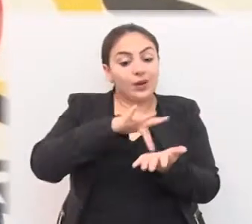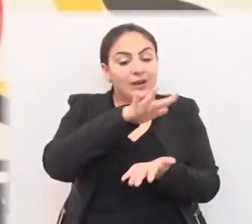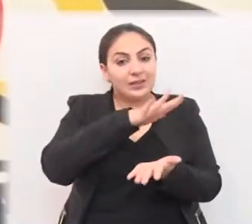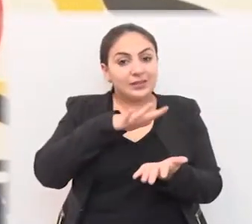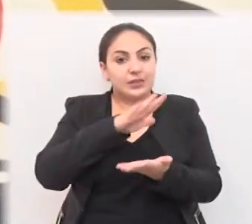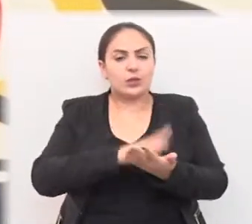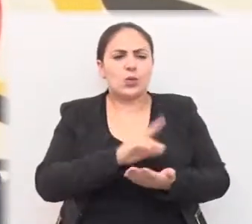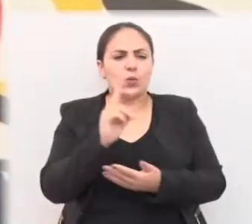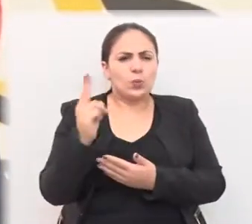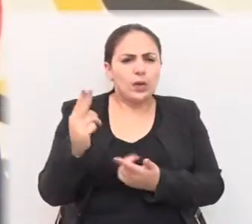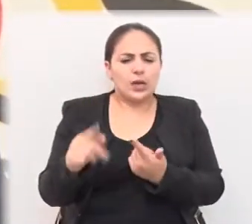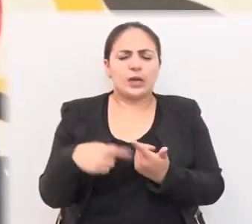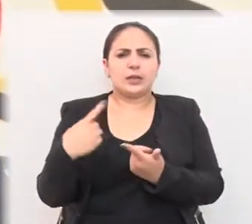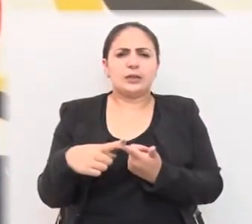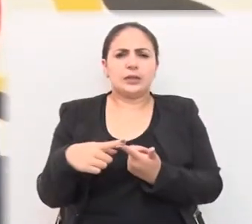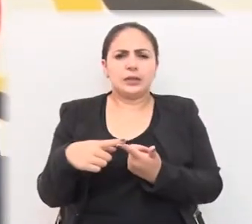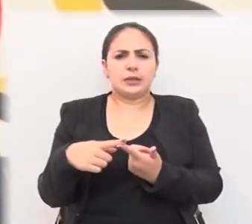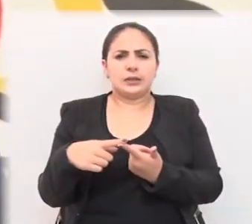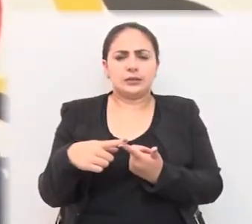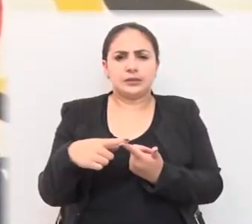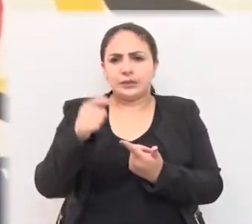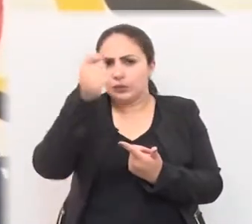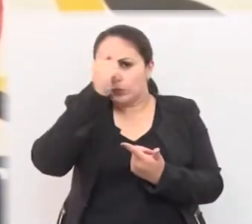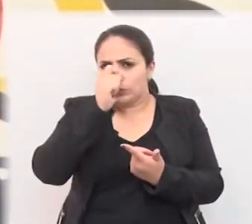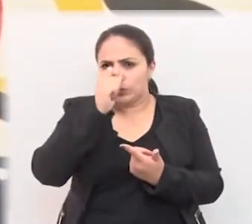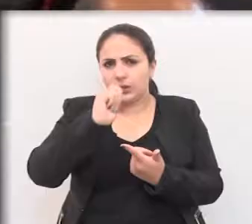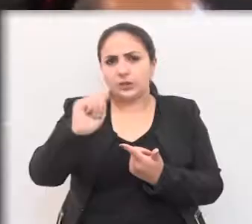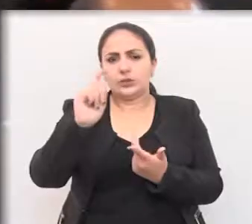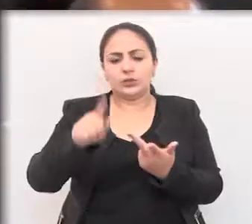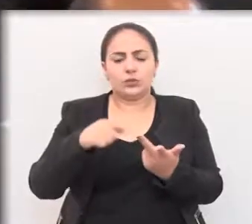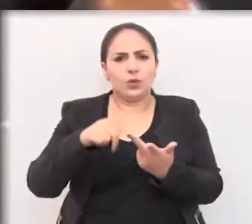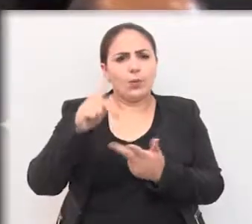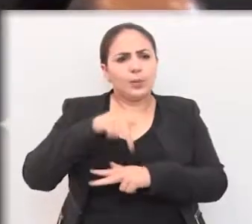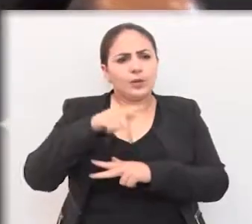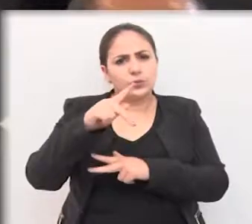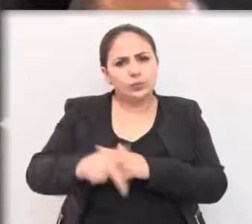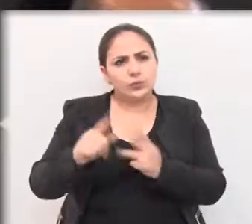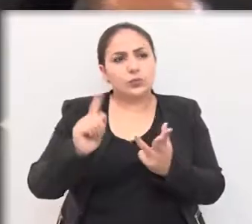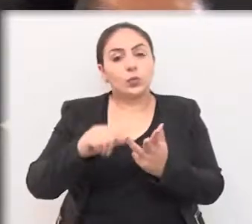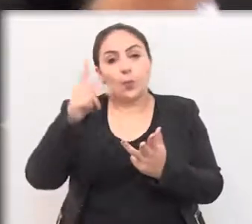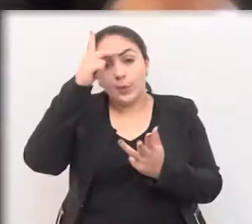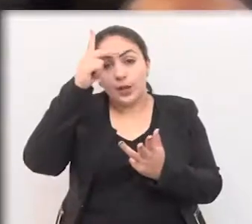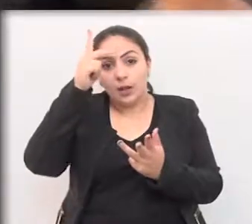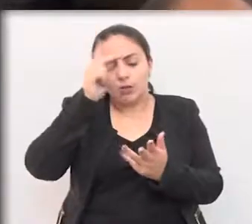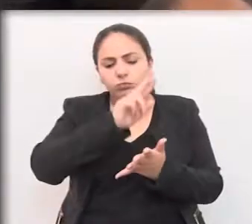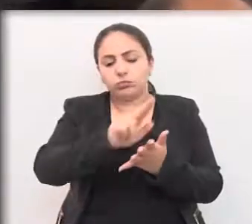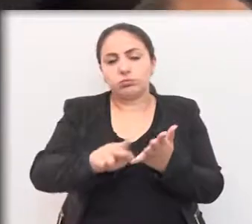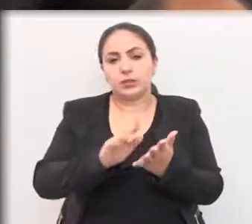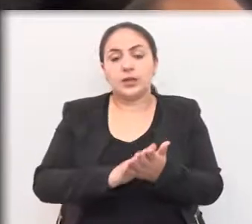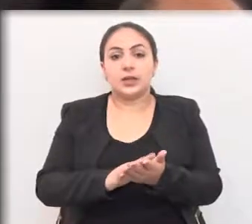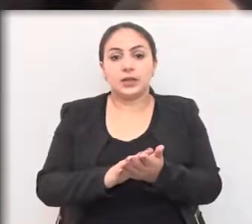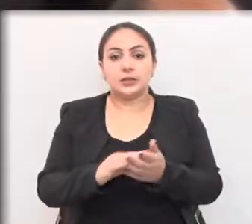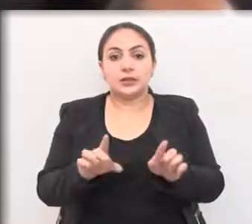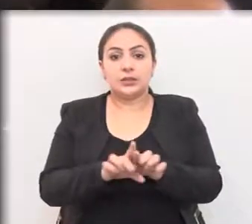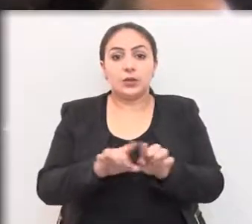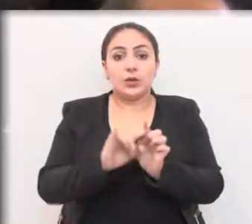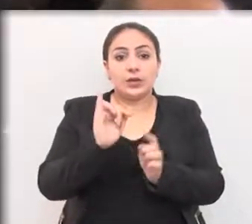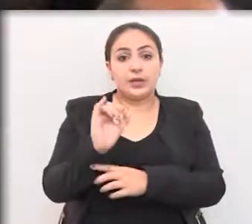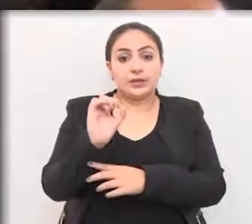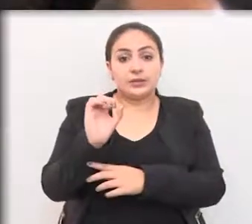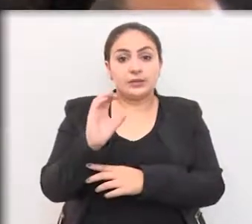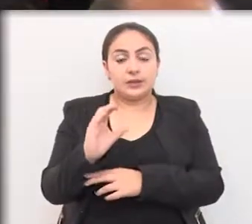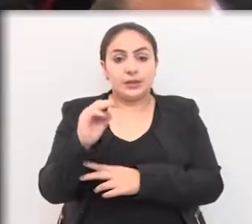realidade. Uruguaiana, Santo Ângelo, Passo Fundo, Pelotas, com diminuição da ICMS, integração estadual